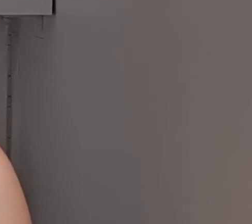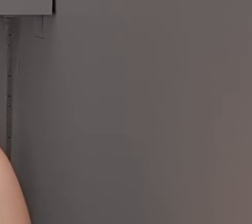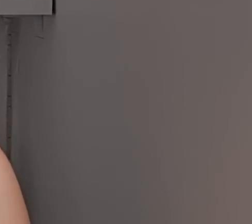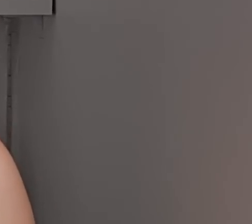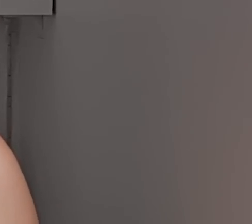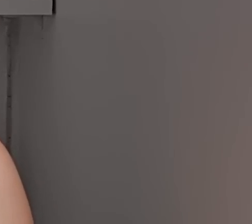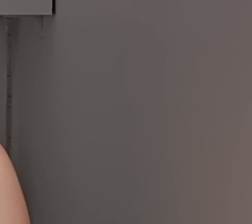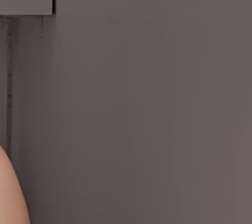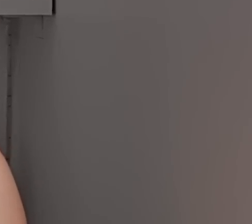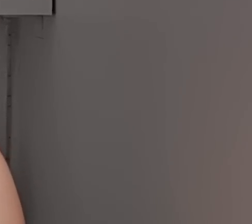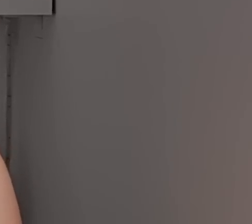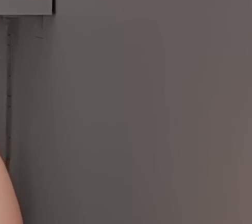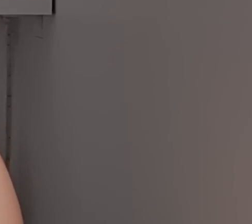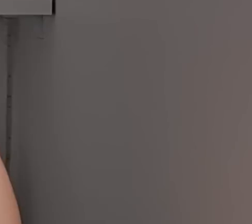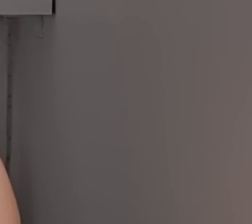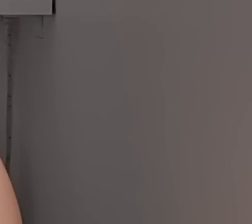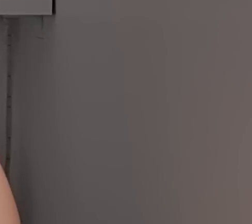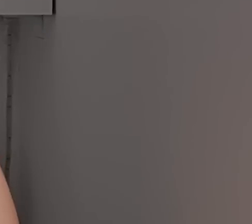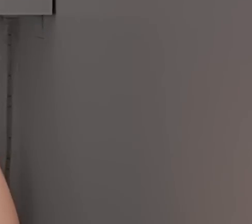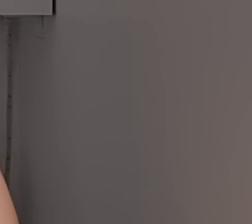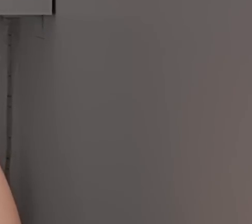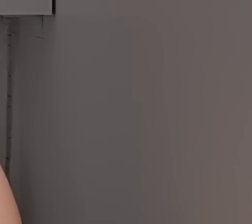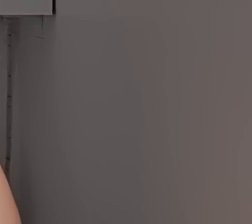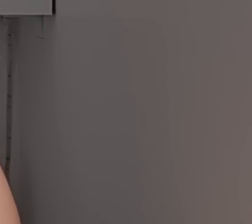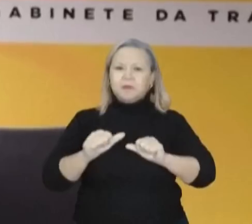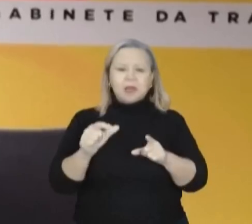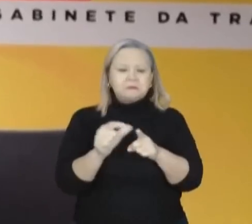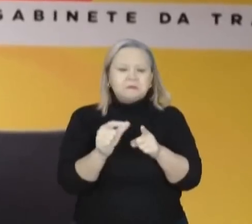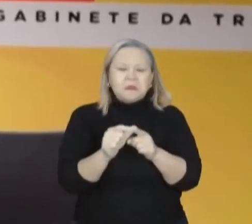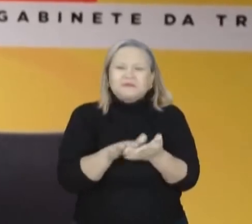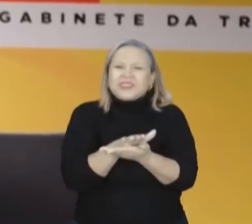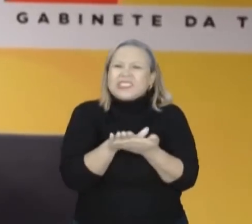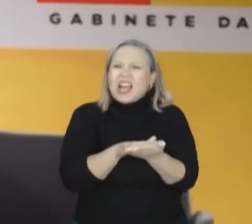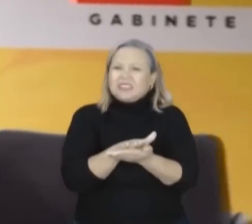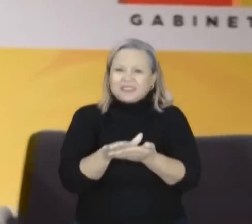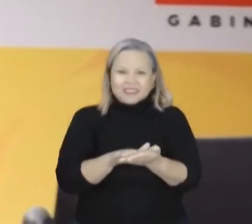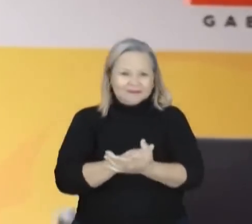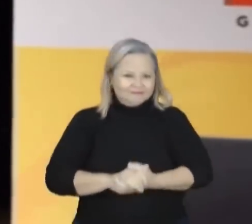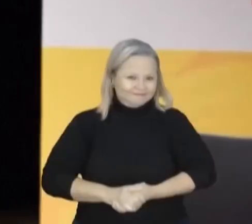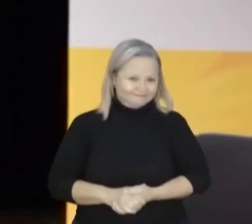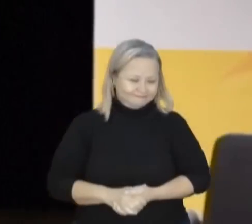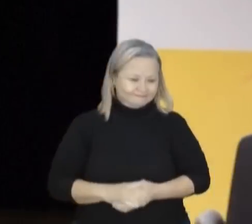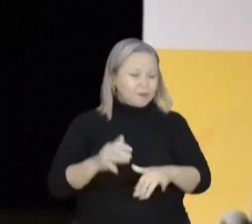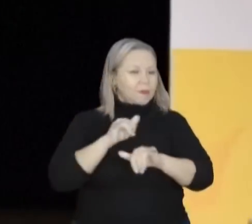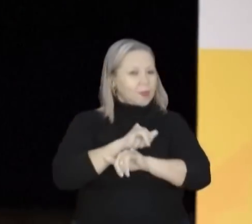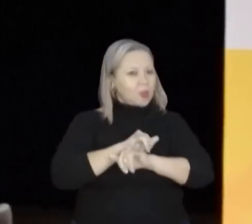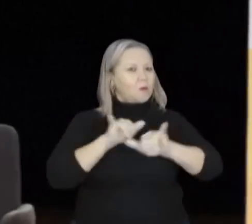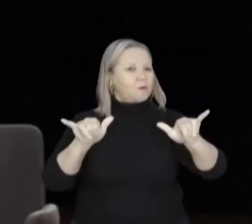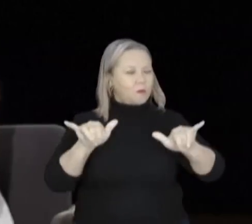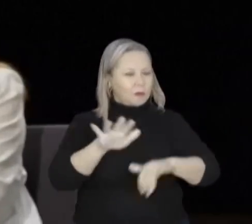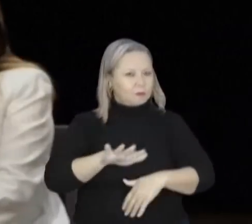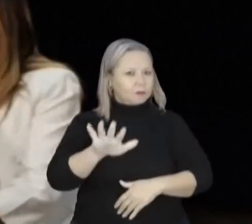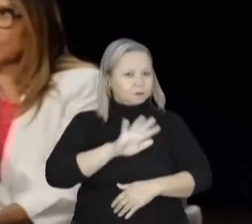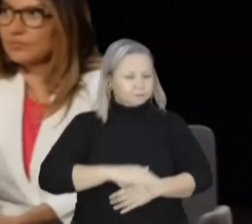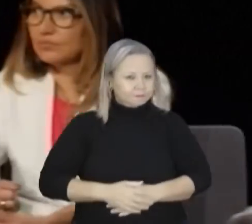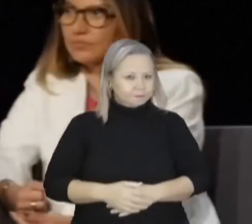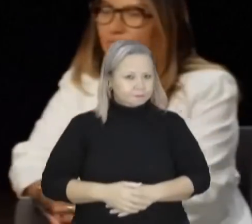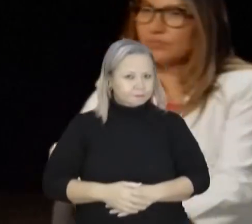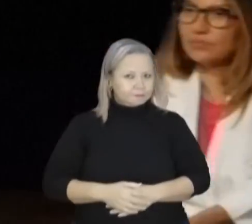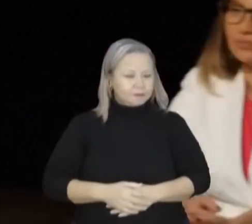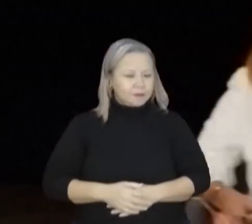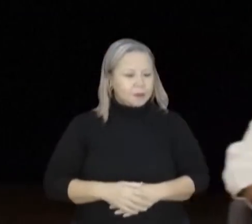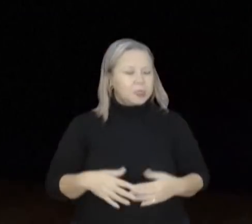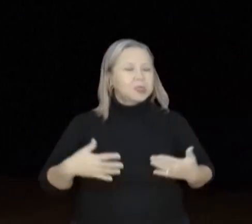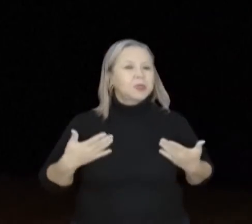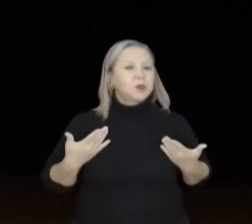no segundo turno nunca falou em uma proposta nesse sentido. Pesquisas sobre o que Lula teria dito sobre heranças